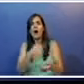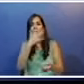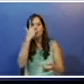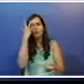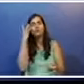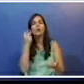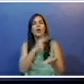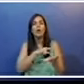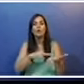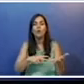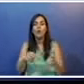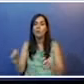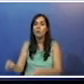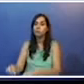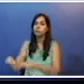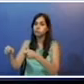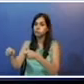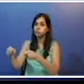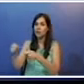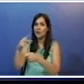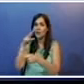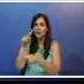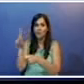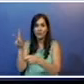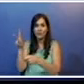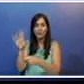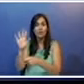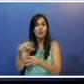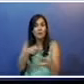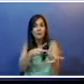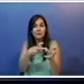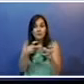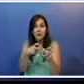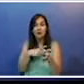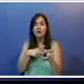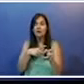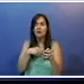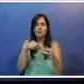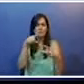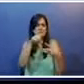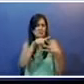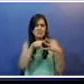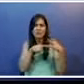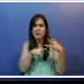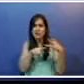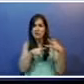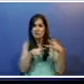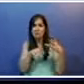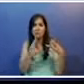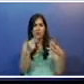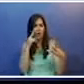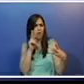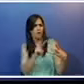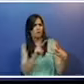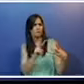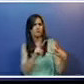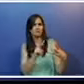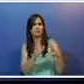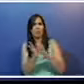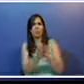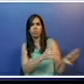botijão? Então, vocês percebem que já tem algumas alternativas aí, umas 3 alternativas que vocês já, de cara, já podem